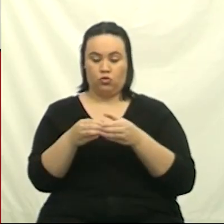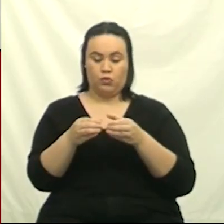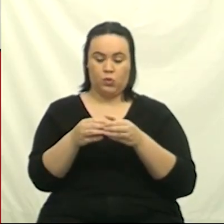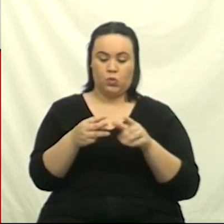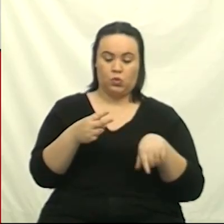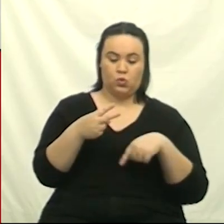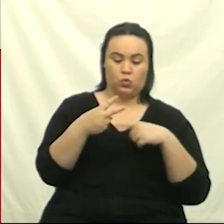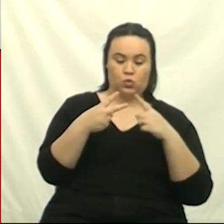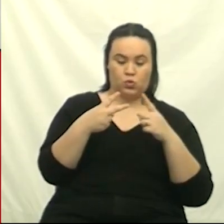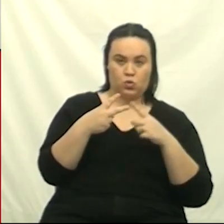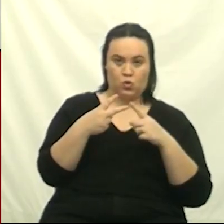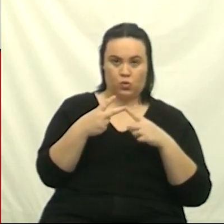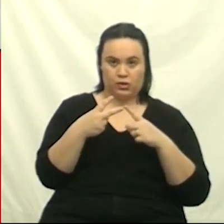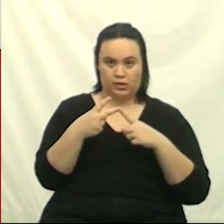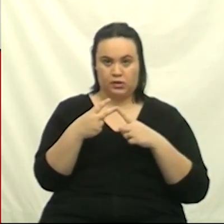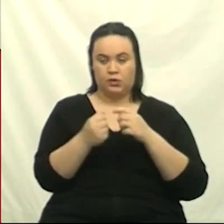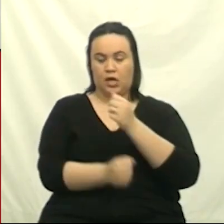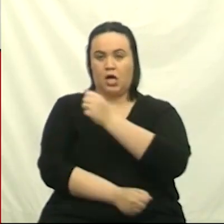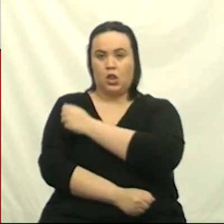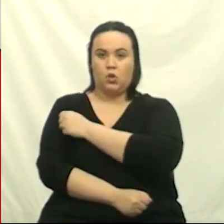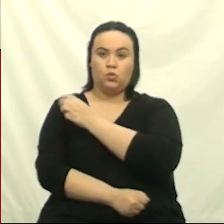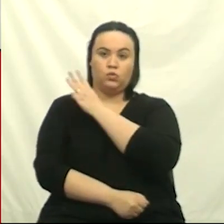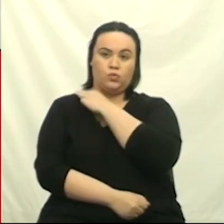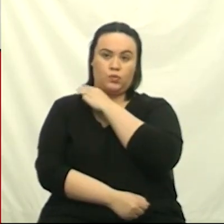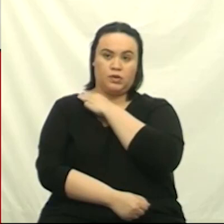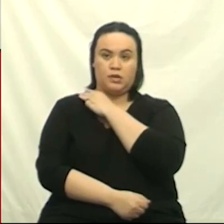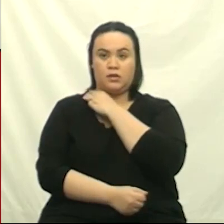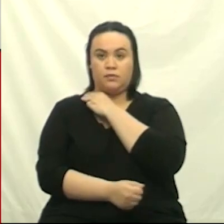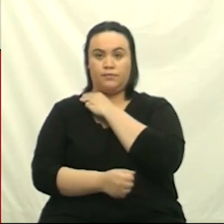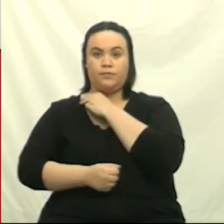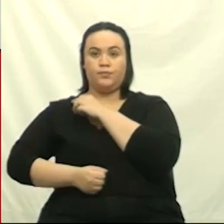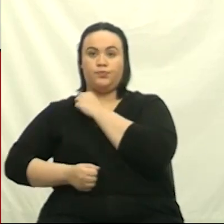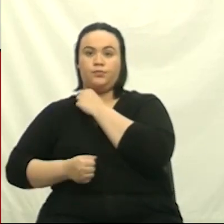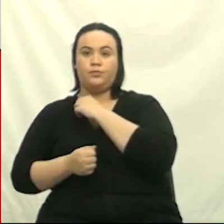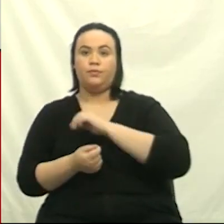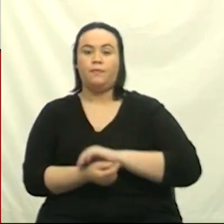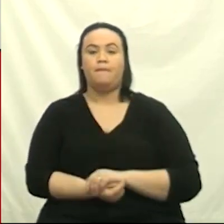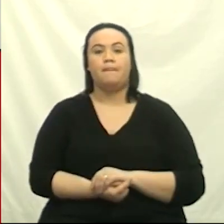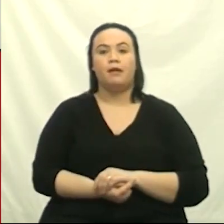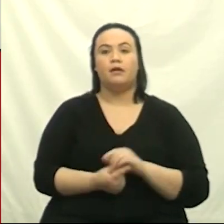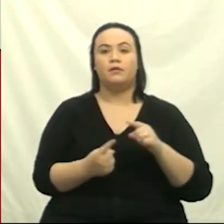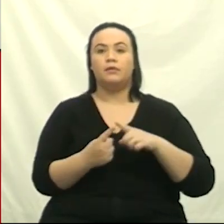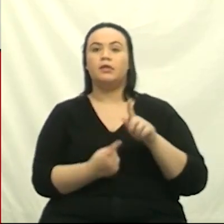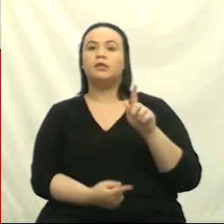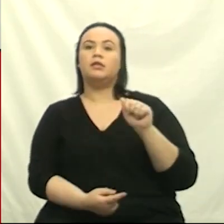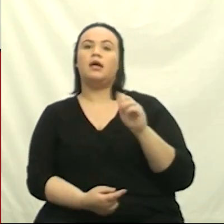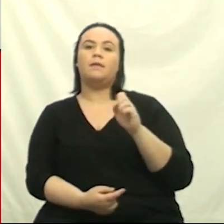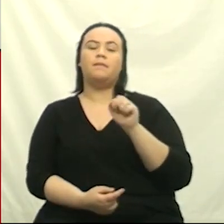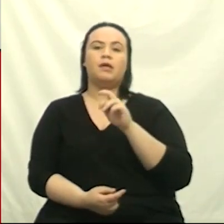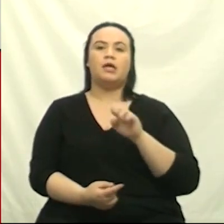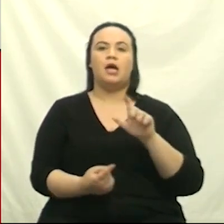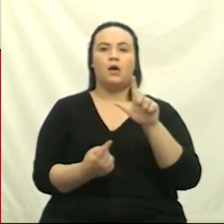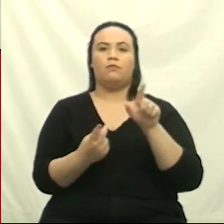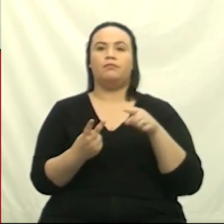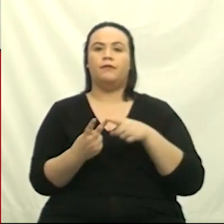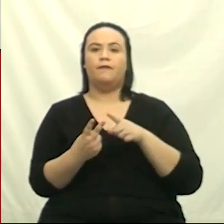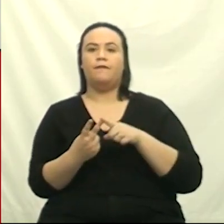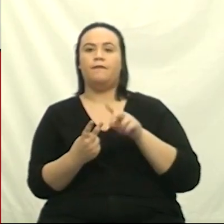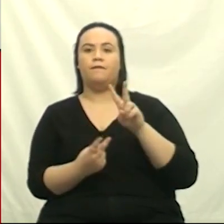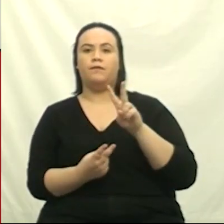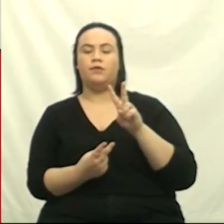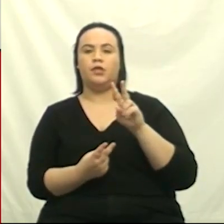para os alunos do ensino médio os vencedores da Sate que foram Gabriel dos Santos Vitor